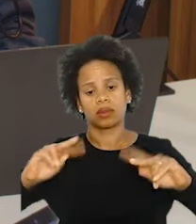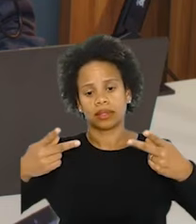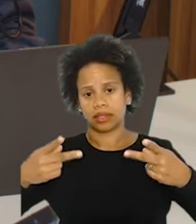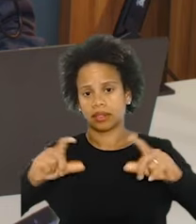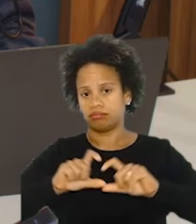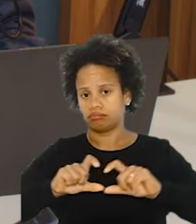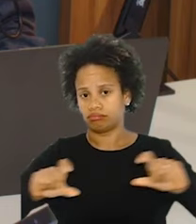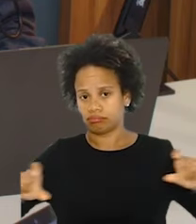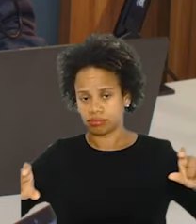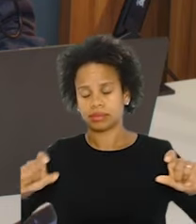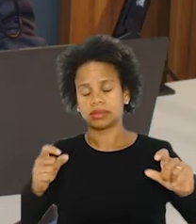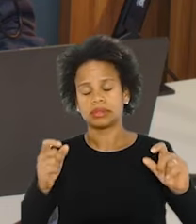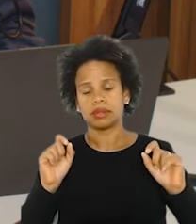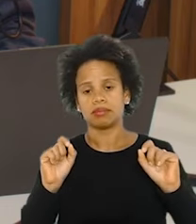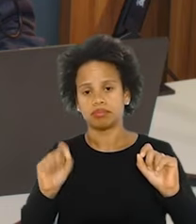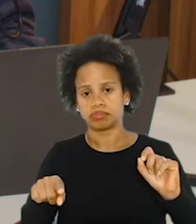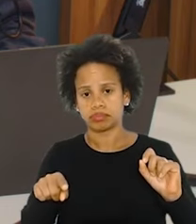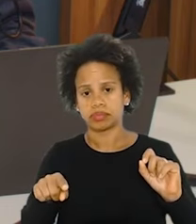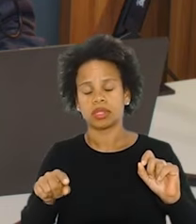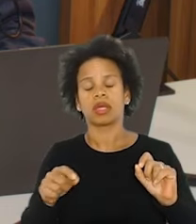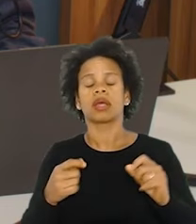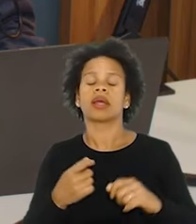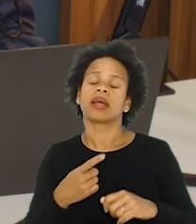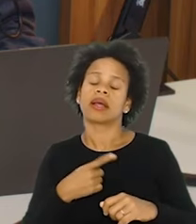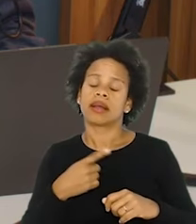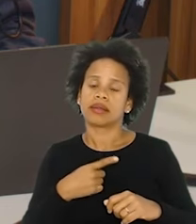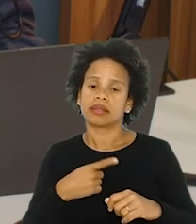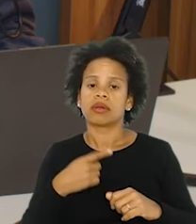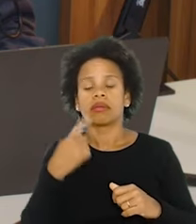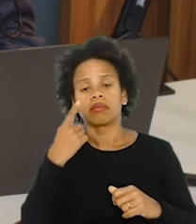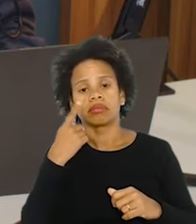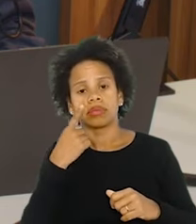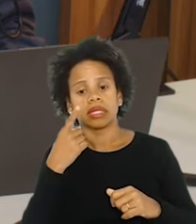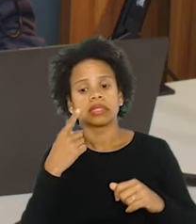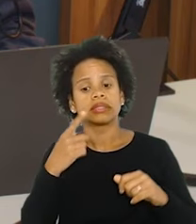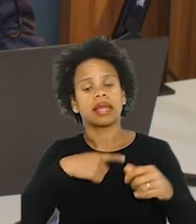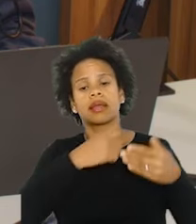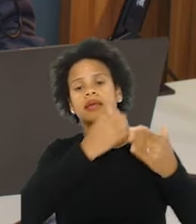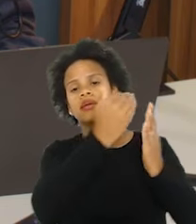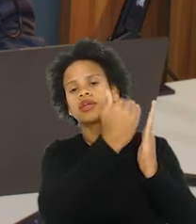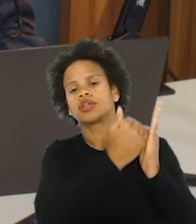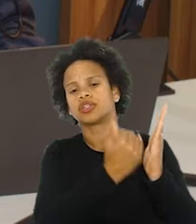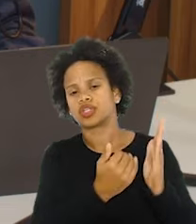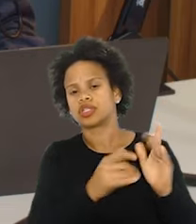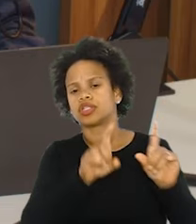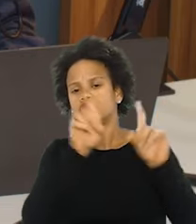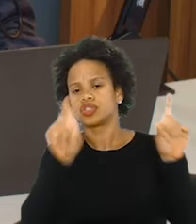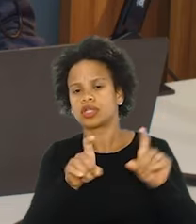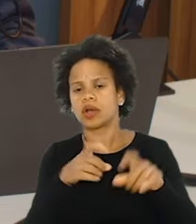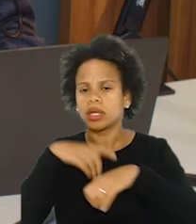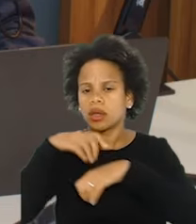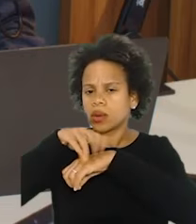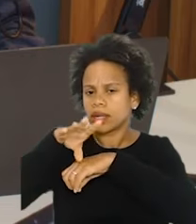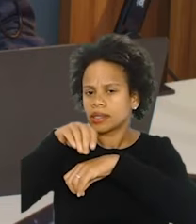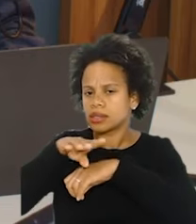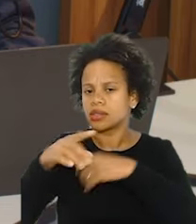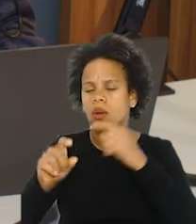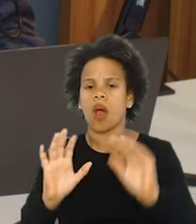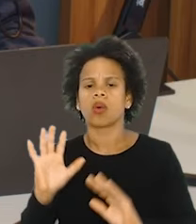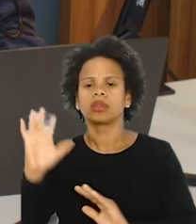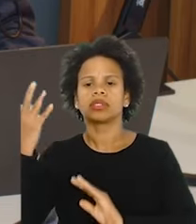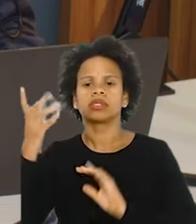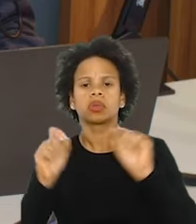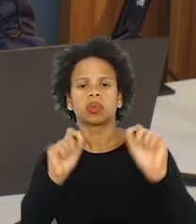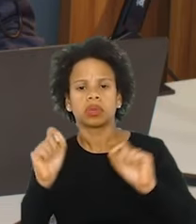a estará disponível para vocês e também pode acessar a nossa agenda a nossa agenda digital onde vocês terão orientações de o que que tá